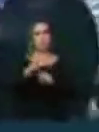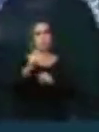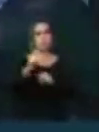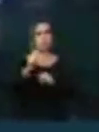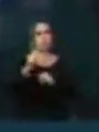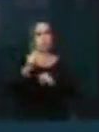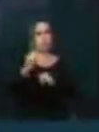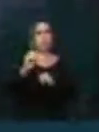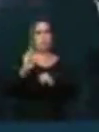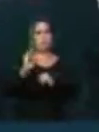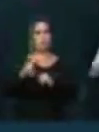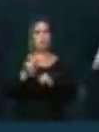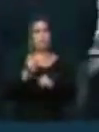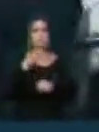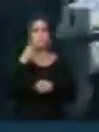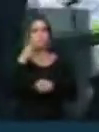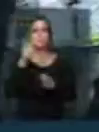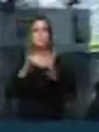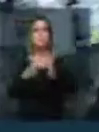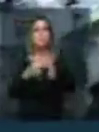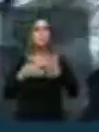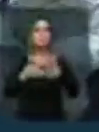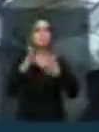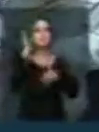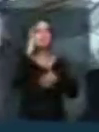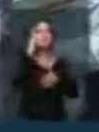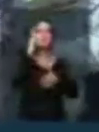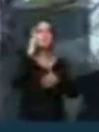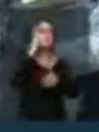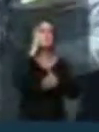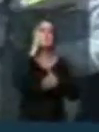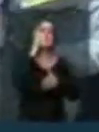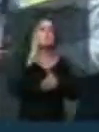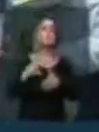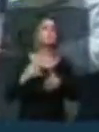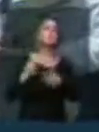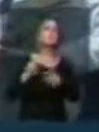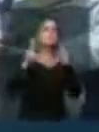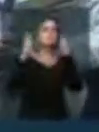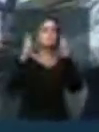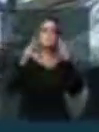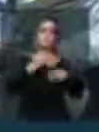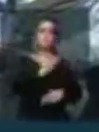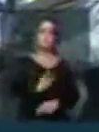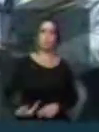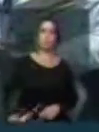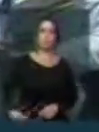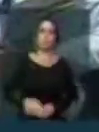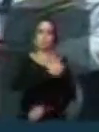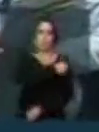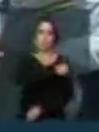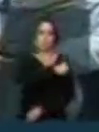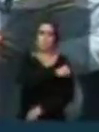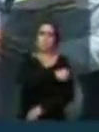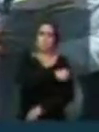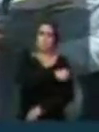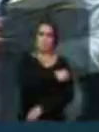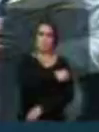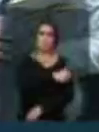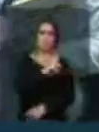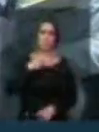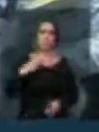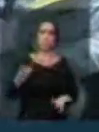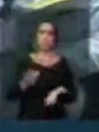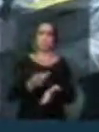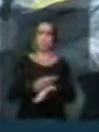que solicitava informações acerca do governador do estado do Rio de Janeiro. Esse requerimento foi indeferido